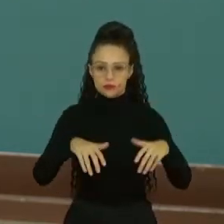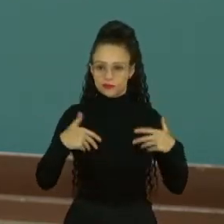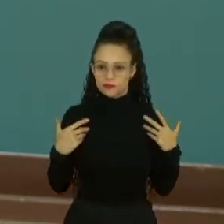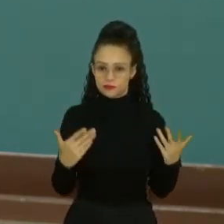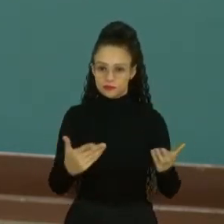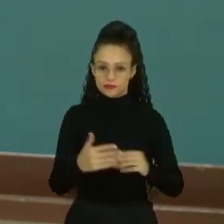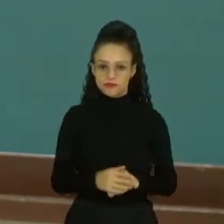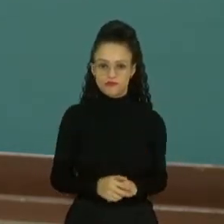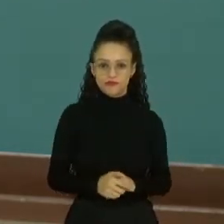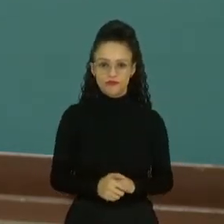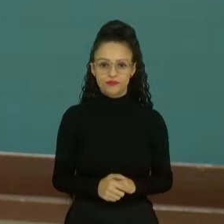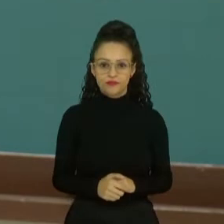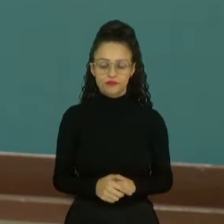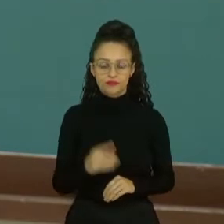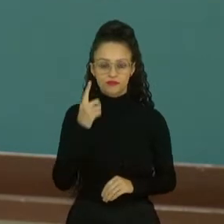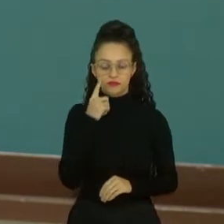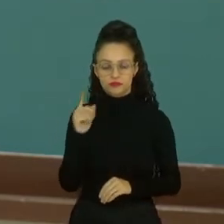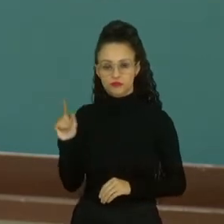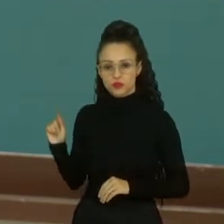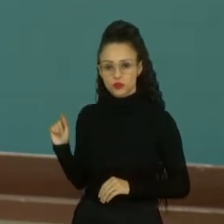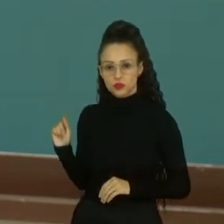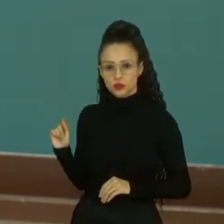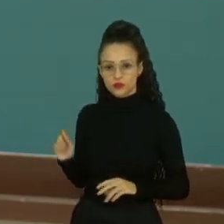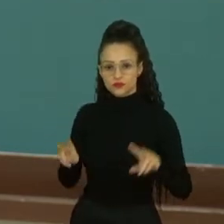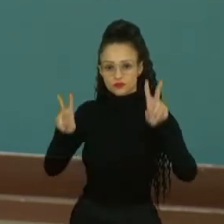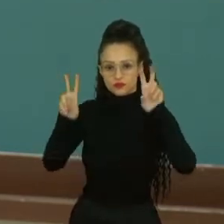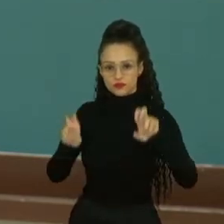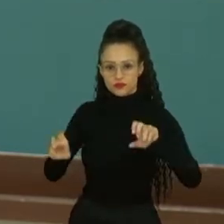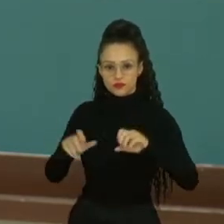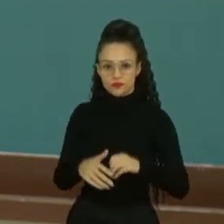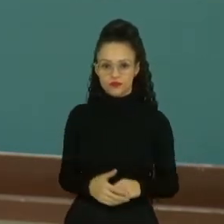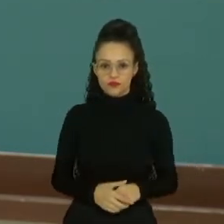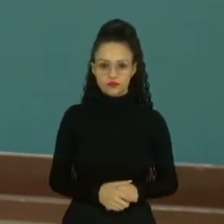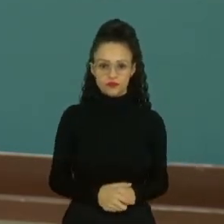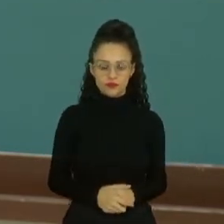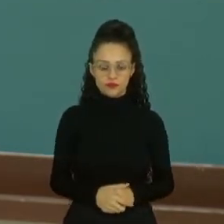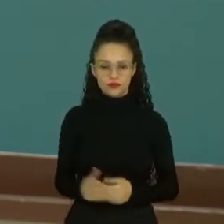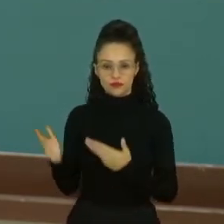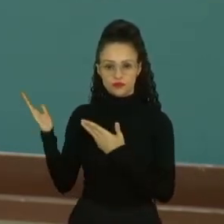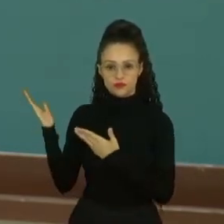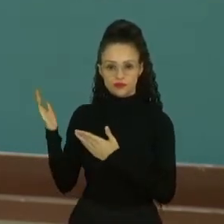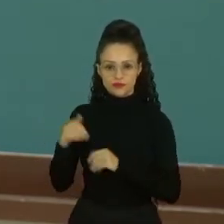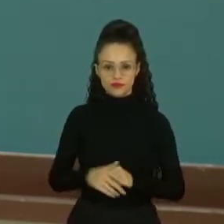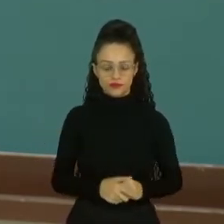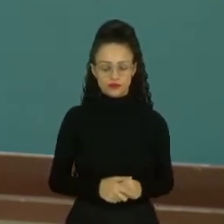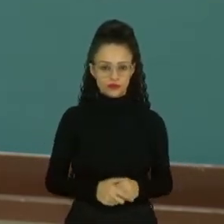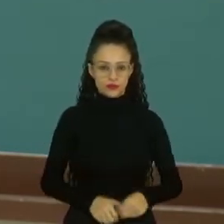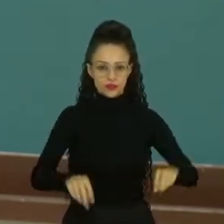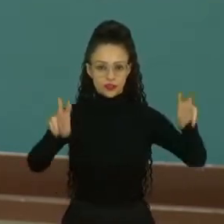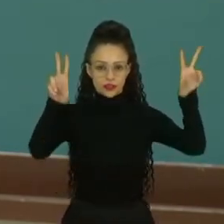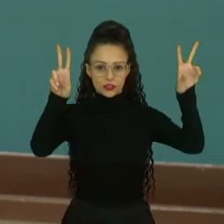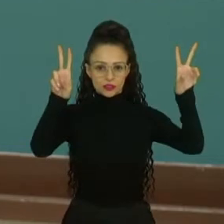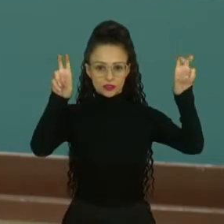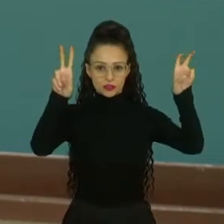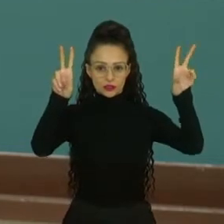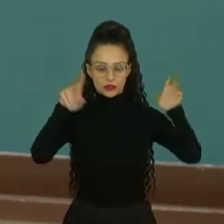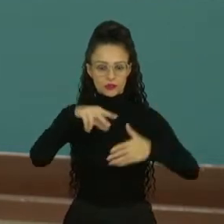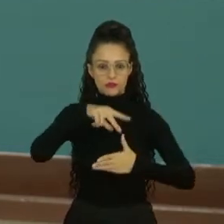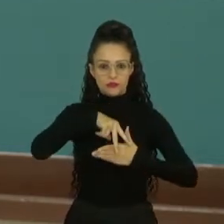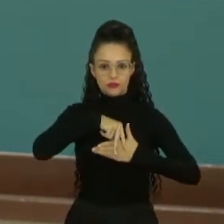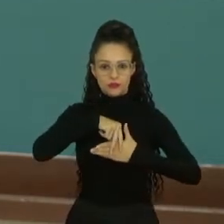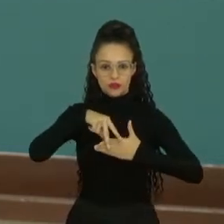por diante, tá? Vamos ver qual é esse tema? Olha lá. O título, então, do nosso cordel